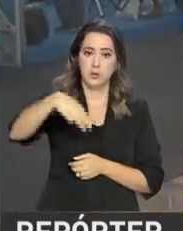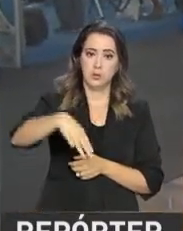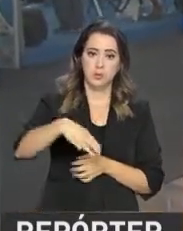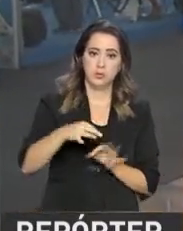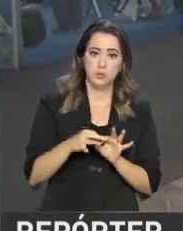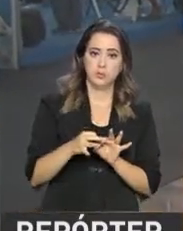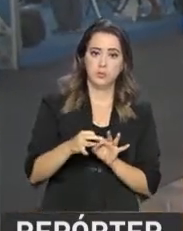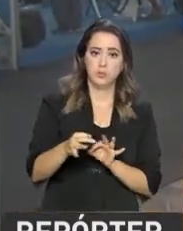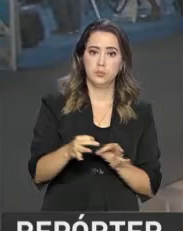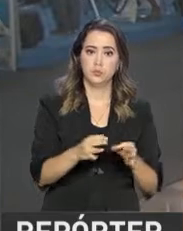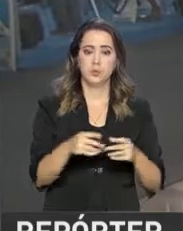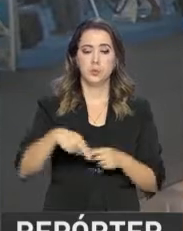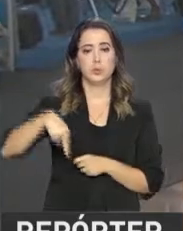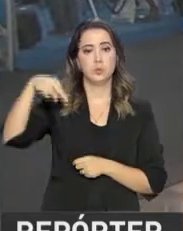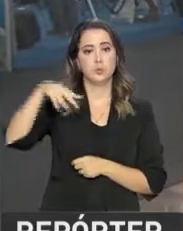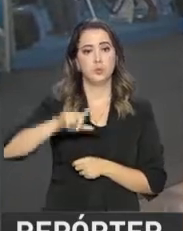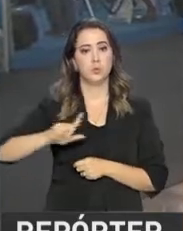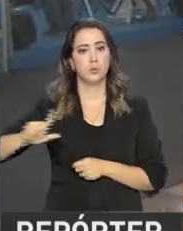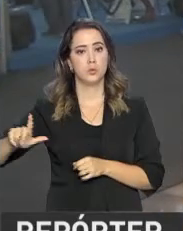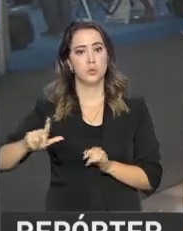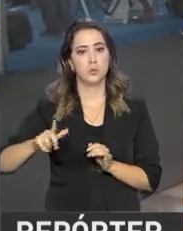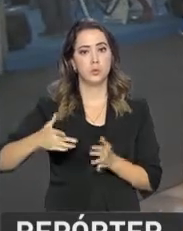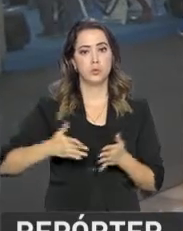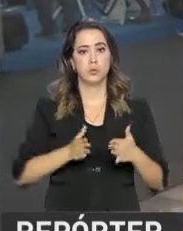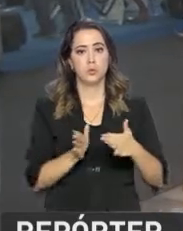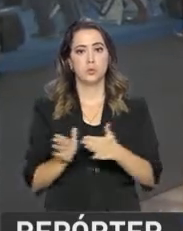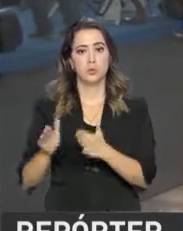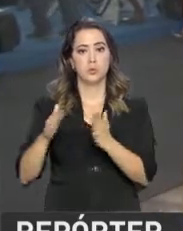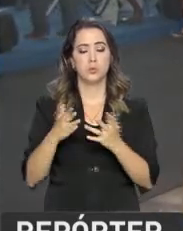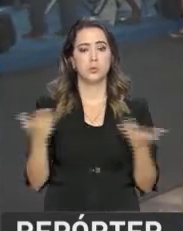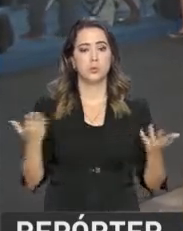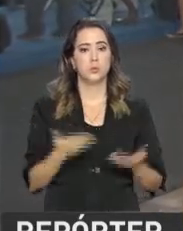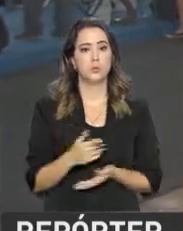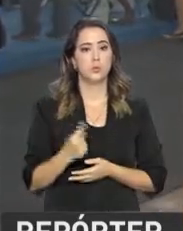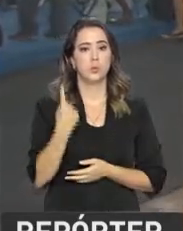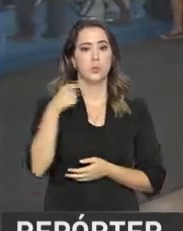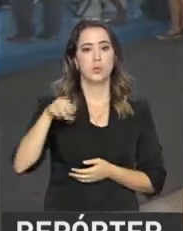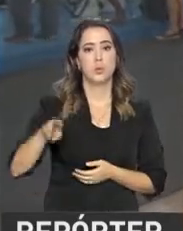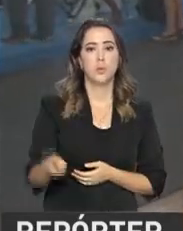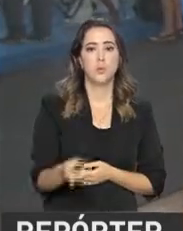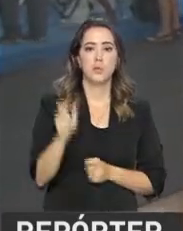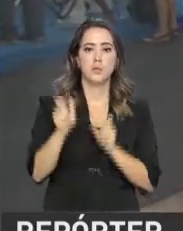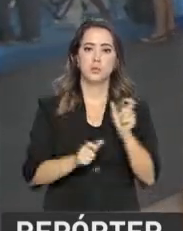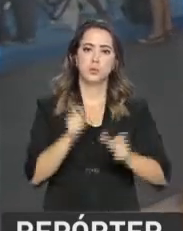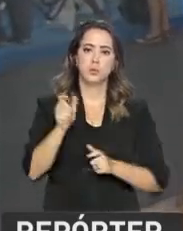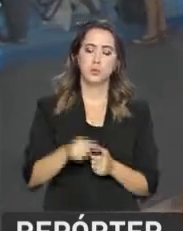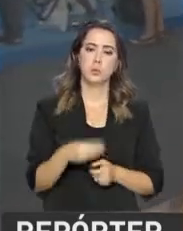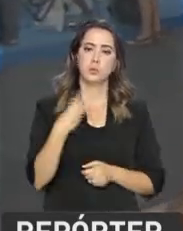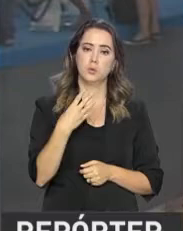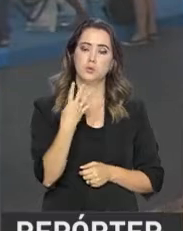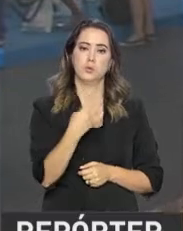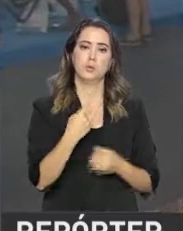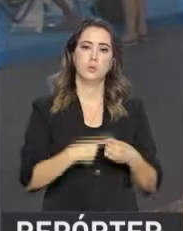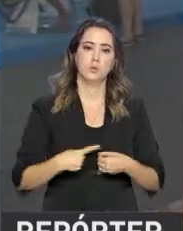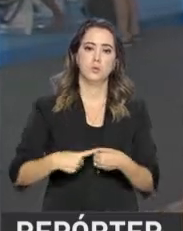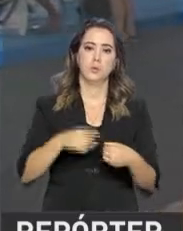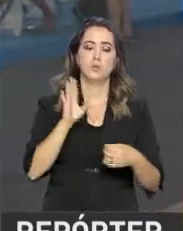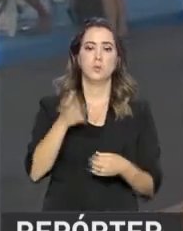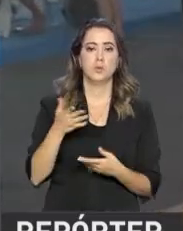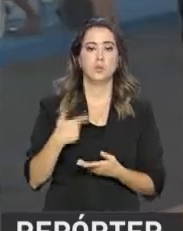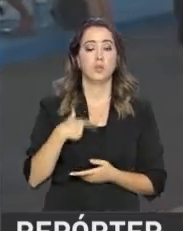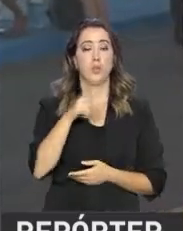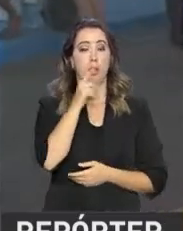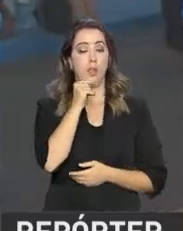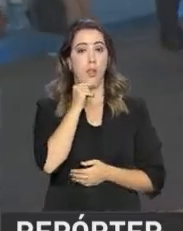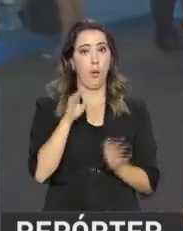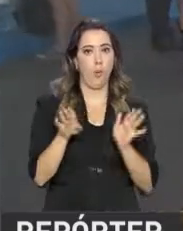transposição dos eixos norte e leste. Hoje, cerca de 1 milhão de pessoas de 34 cidades já recebem